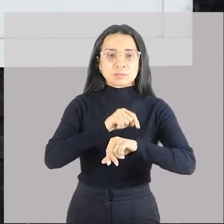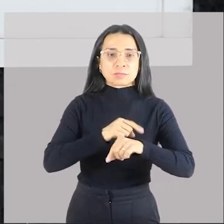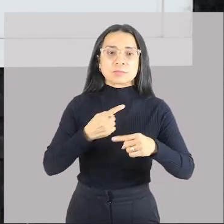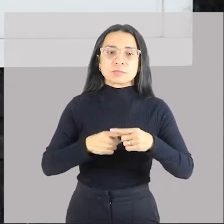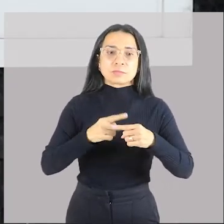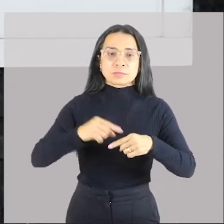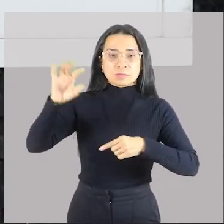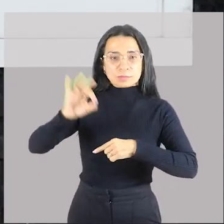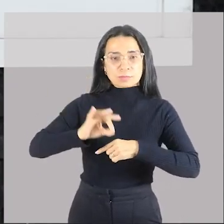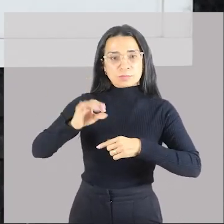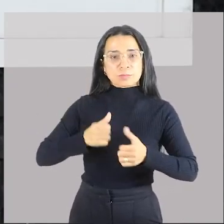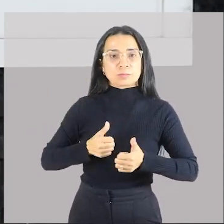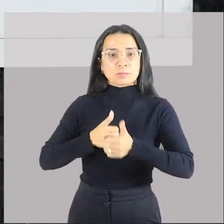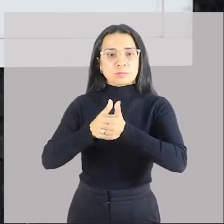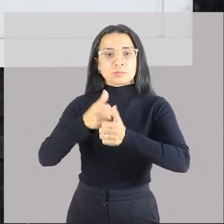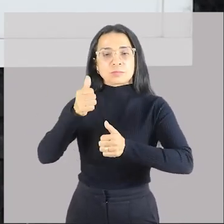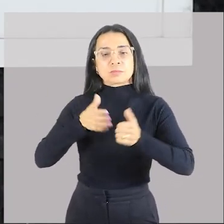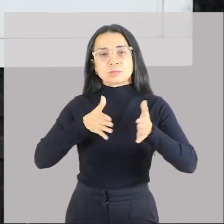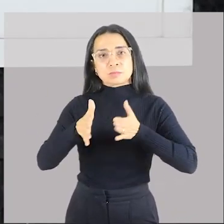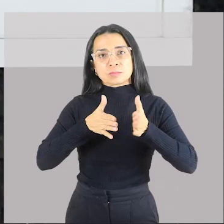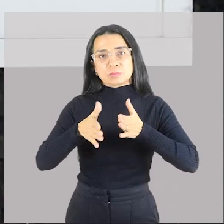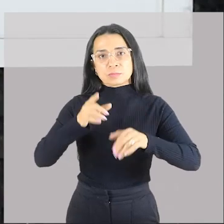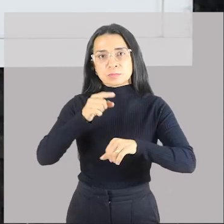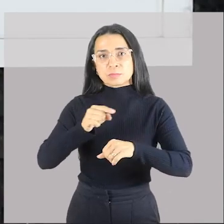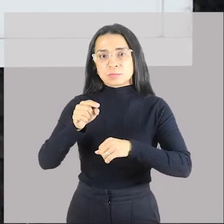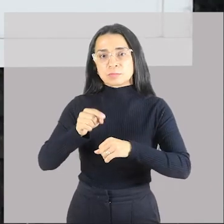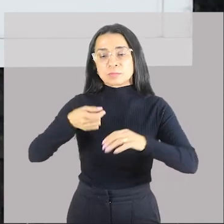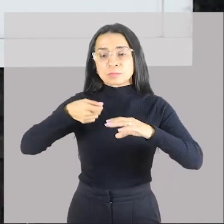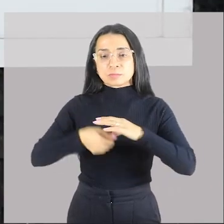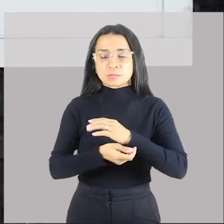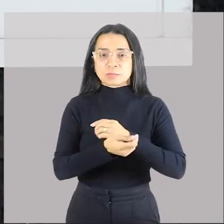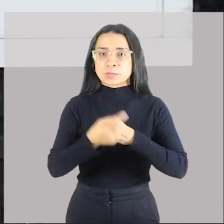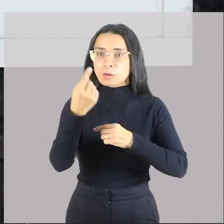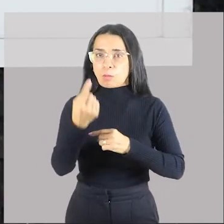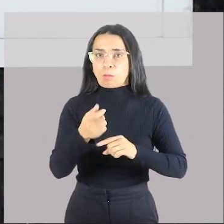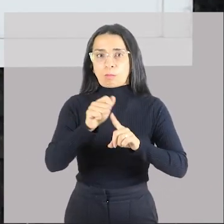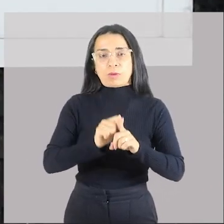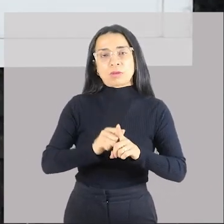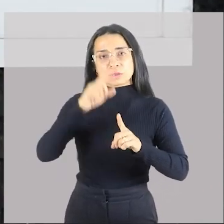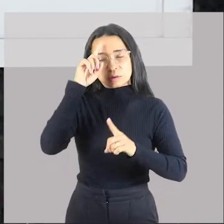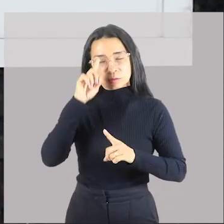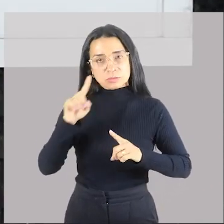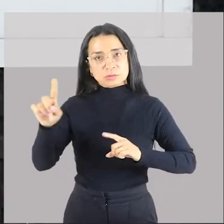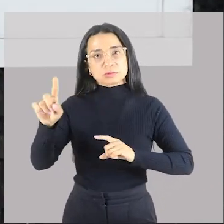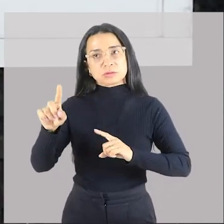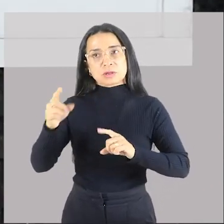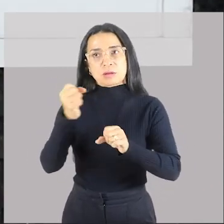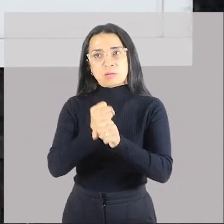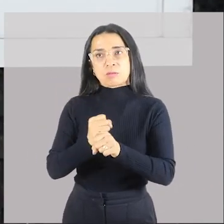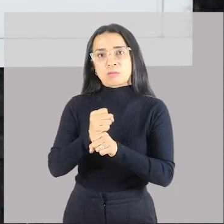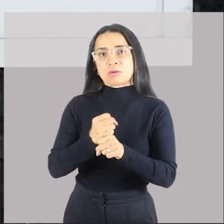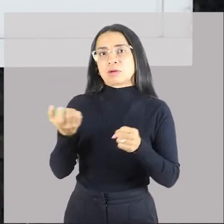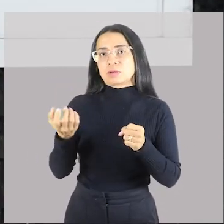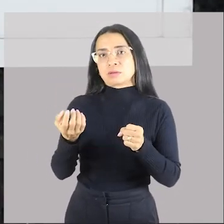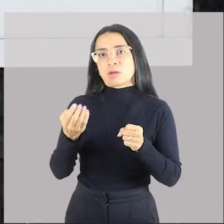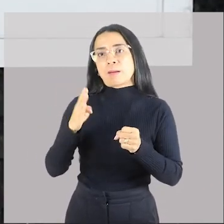ela acompanha o período de aplicação. Ah, é ao mês, é ao dia, é ao ano, é ao bimestre.